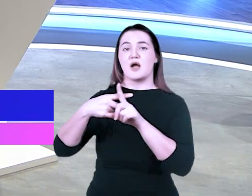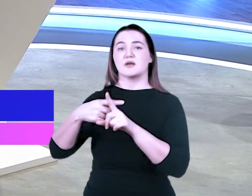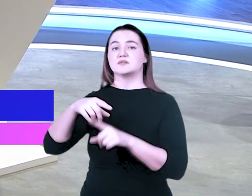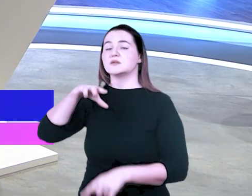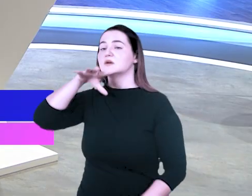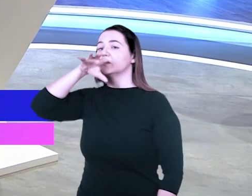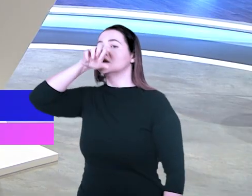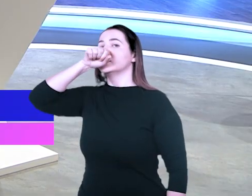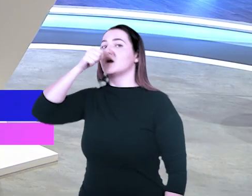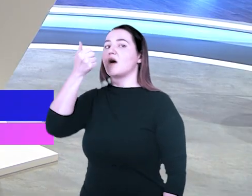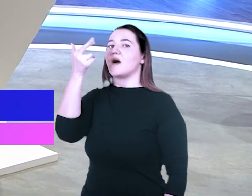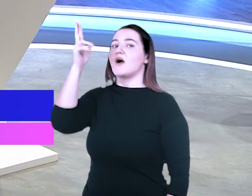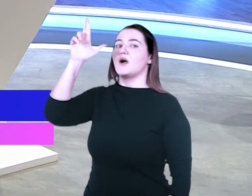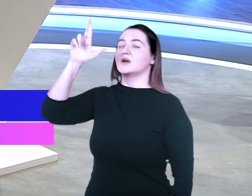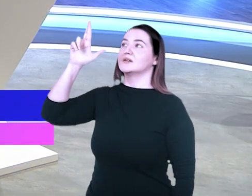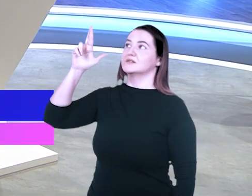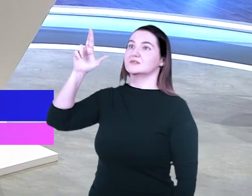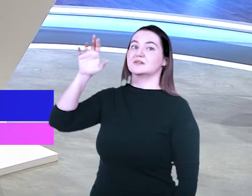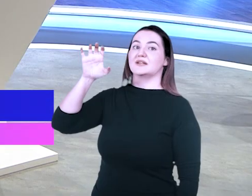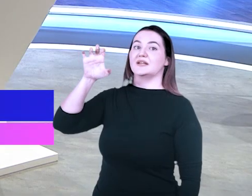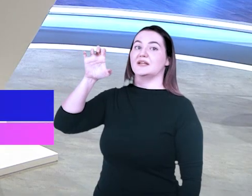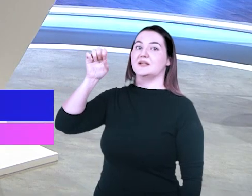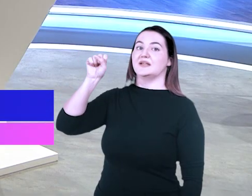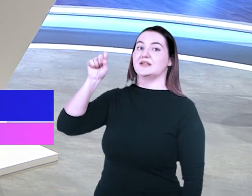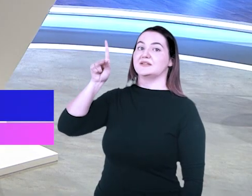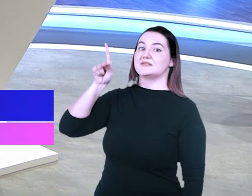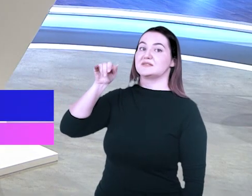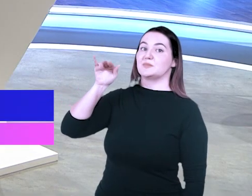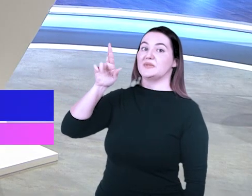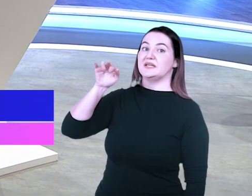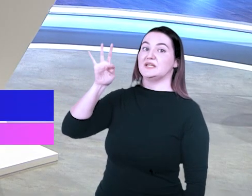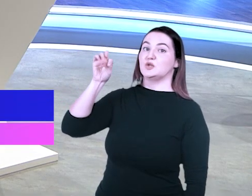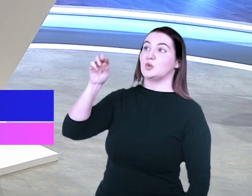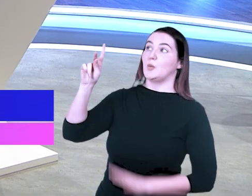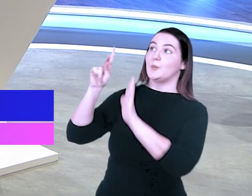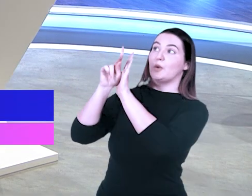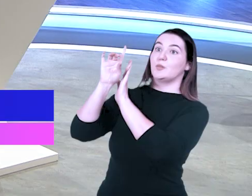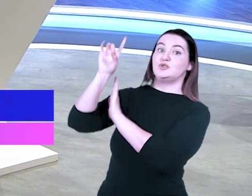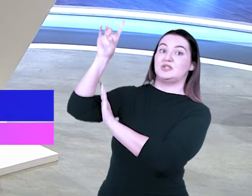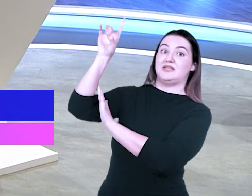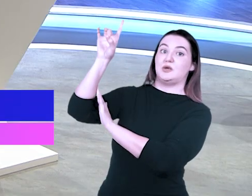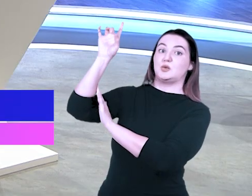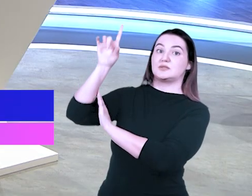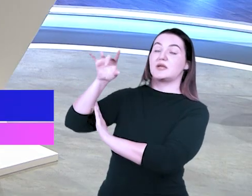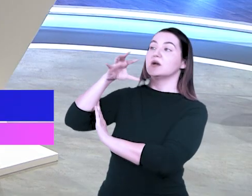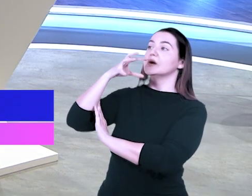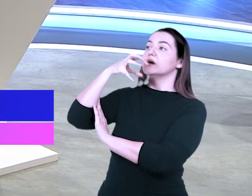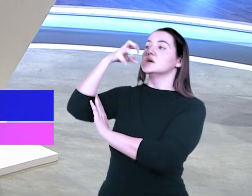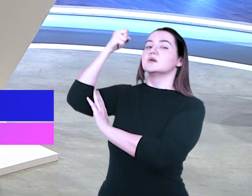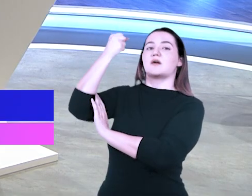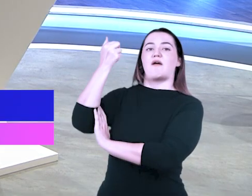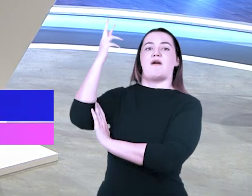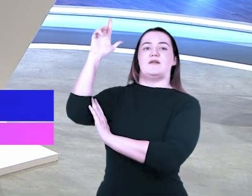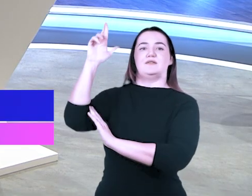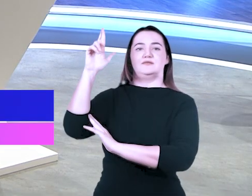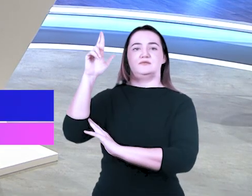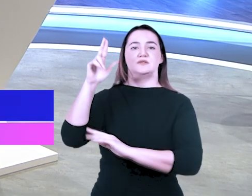penada e nem desencarnada na Bíblia. Esta ideia não tem respaldo no Evangelho.